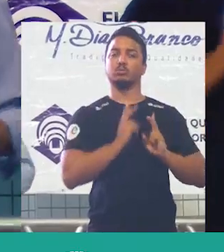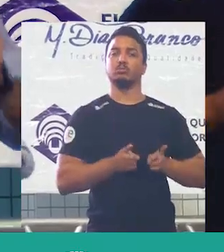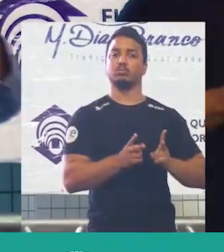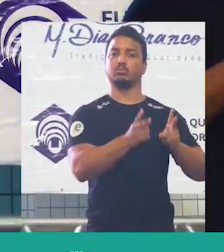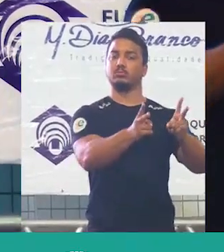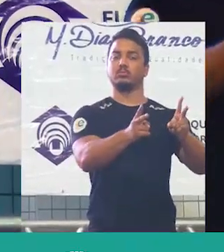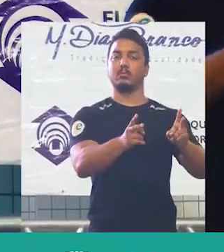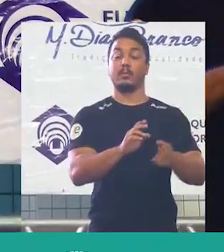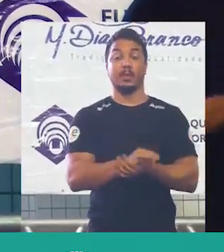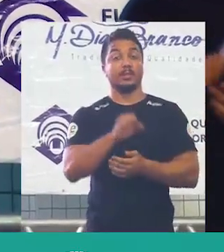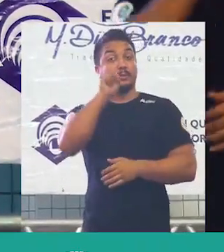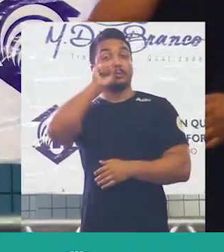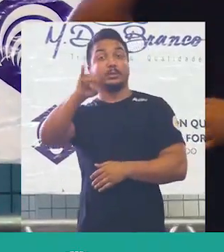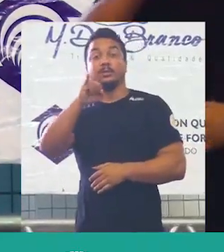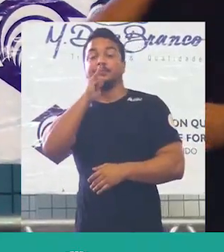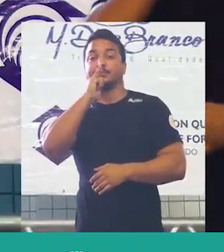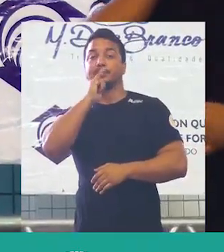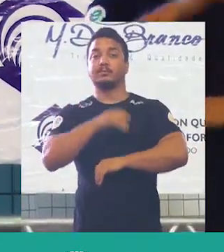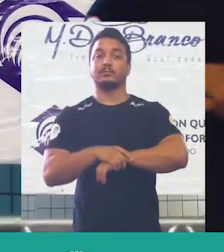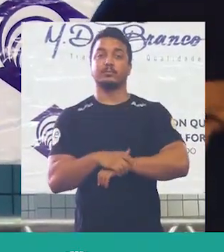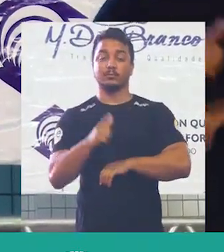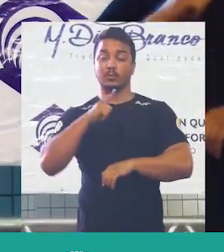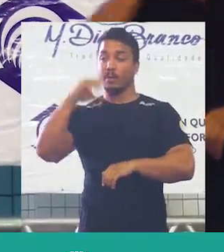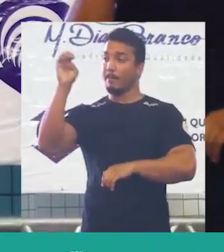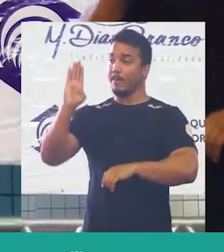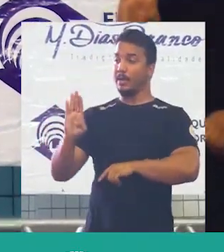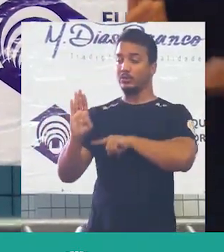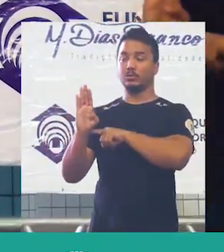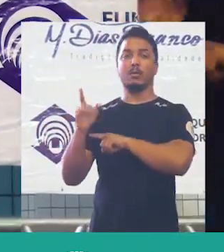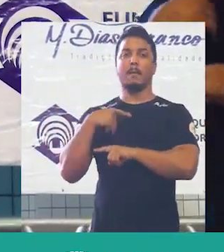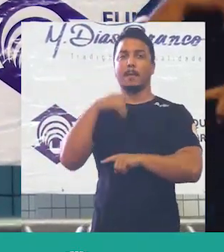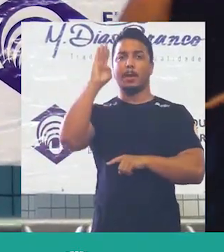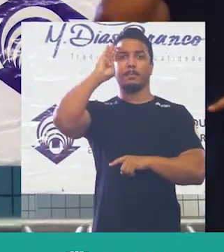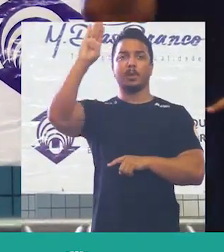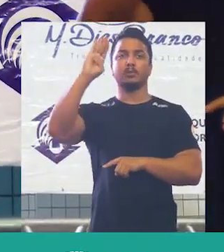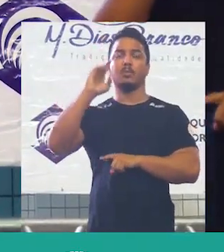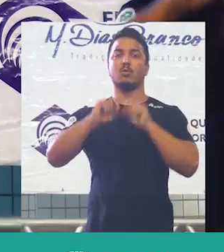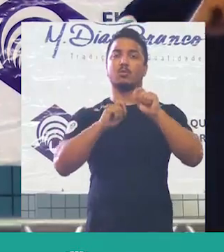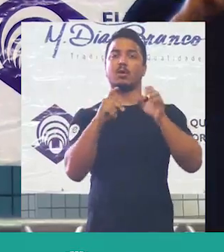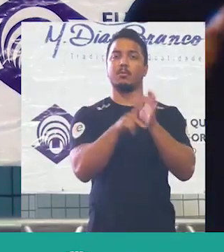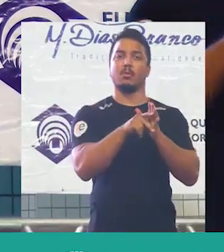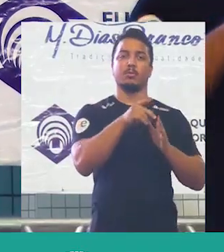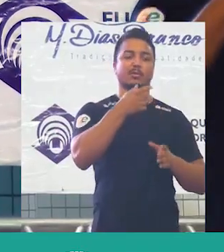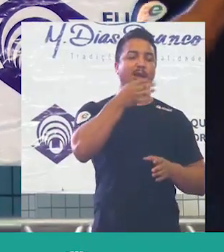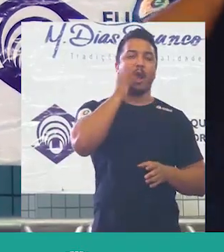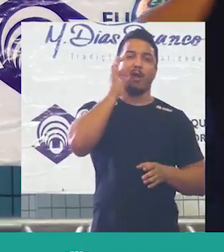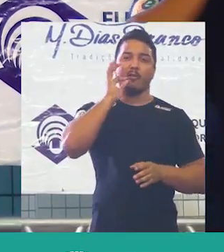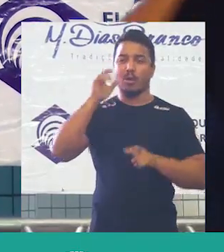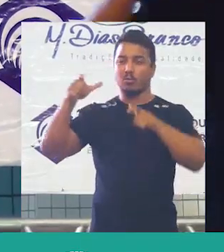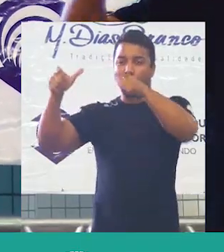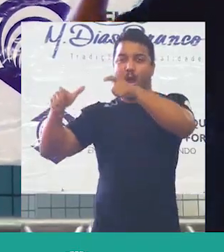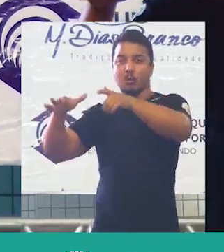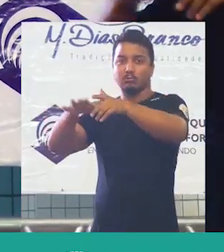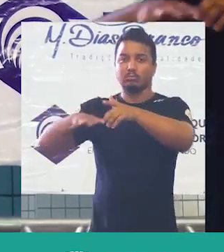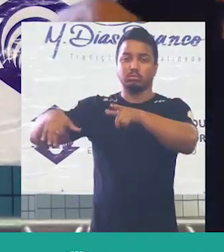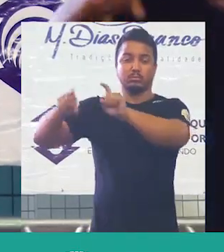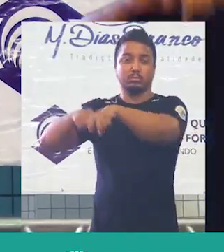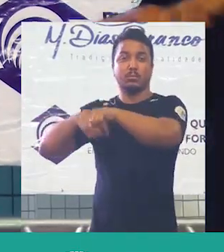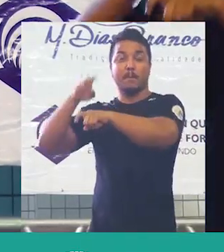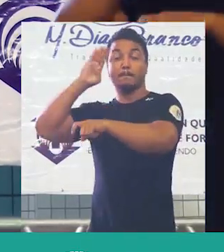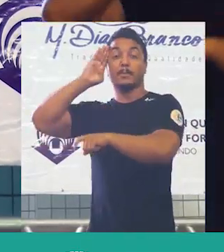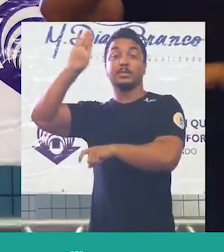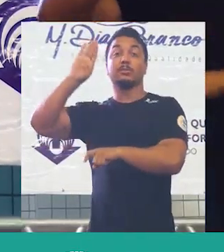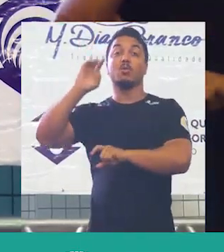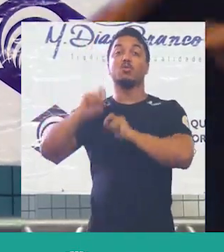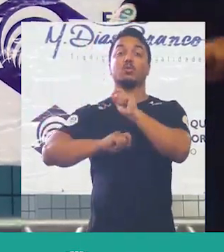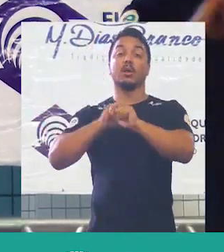imbatíveis. Se o Brasil era dominado pelos cafeicultores, o nosso principal produto